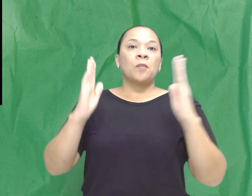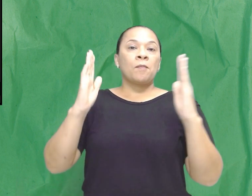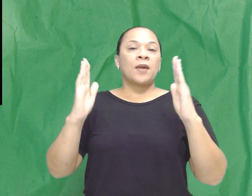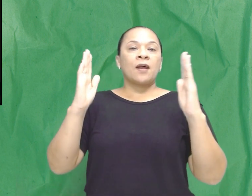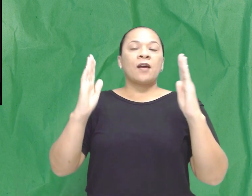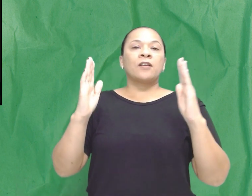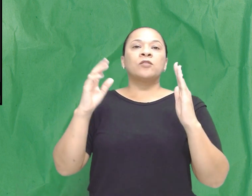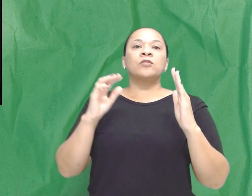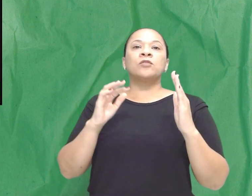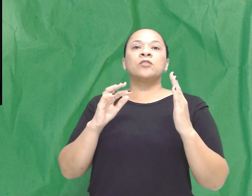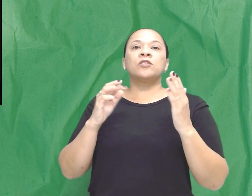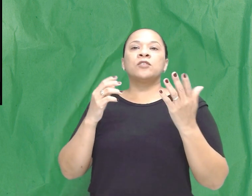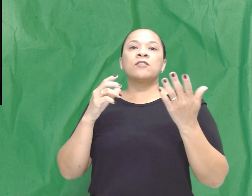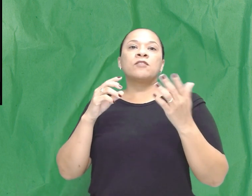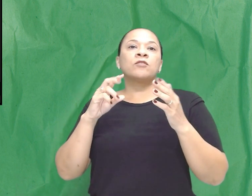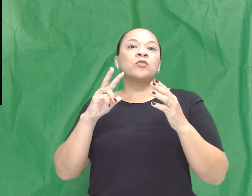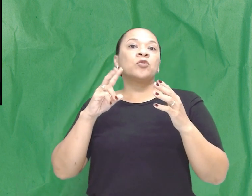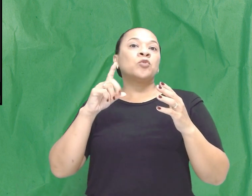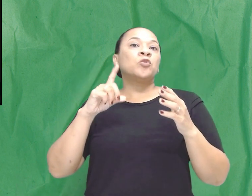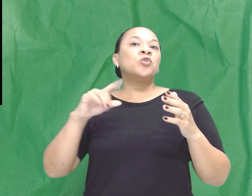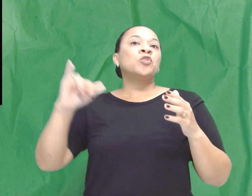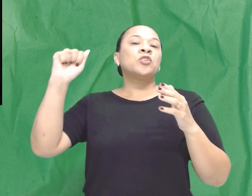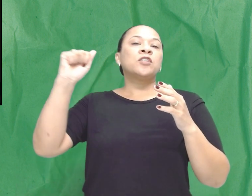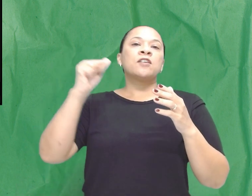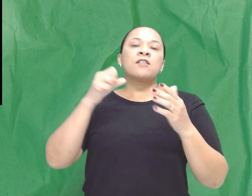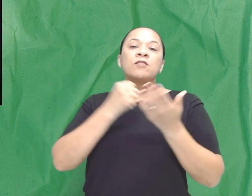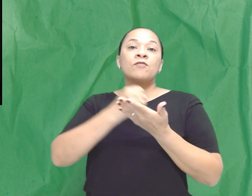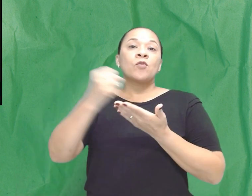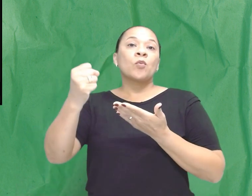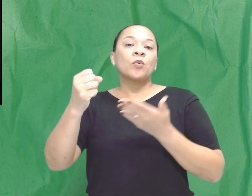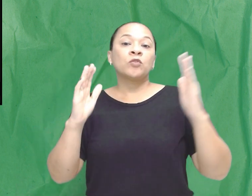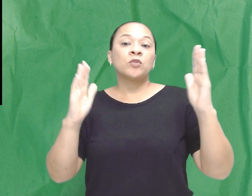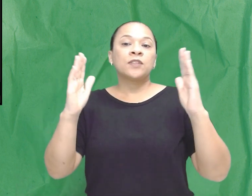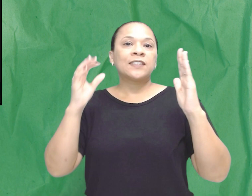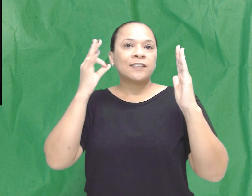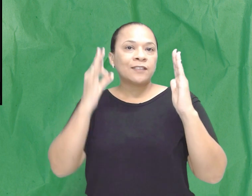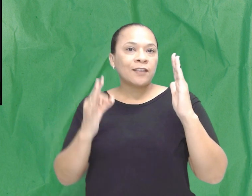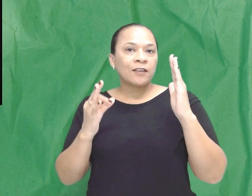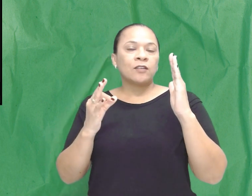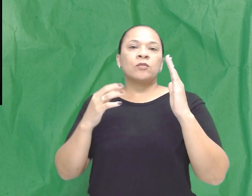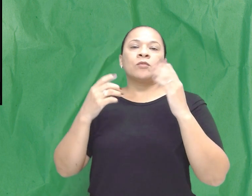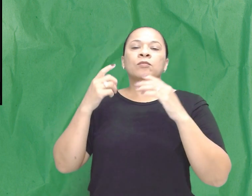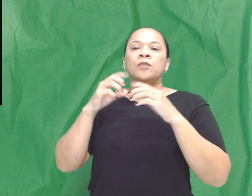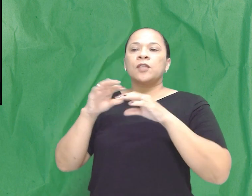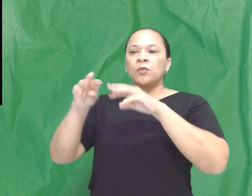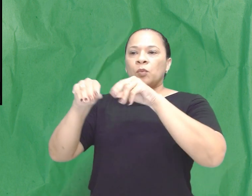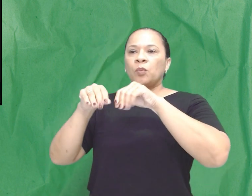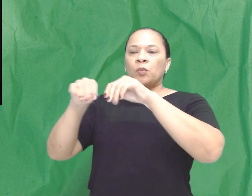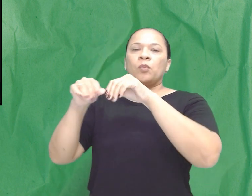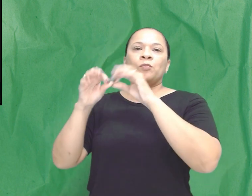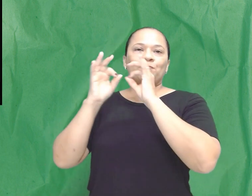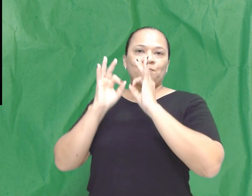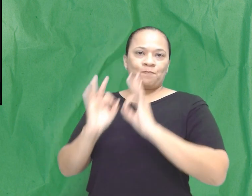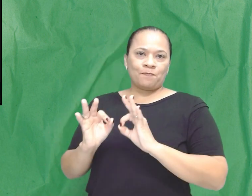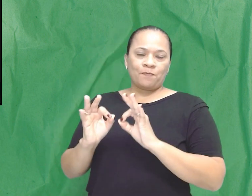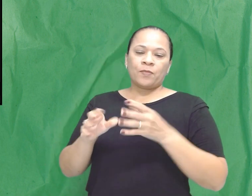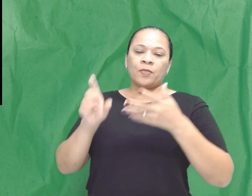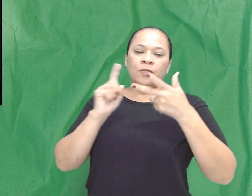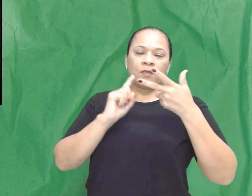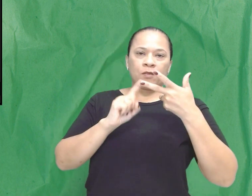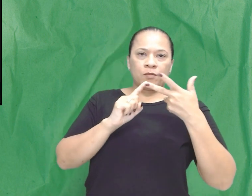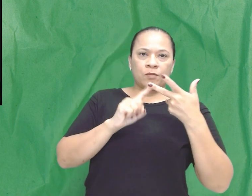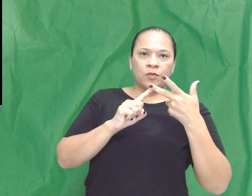para que você tenha um biscoito bem lisinho e com uma estrutura perfeita para poder começar a decoração. O terceiro ingrediente é